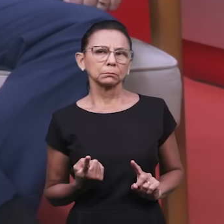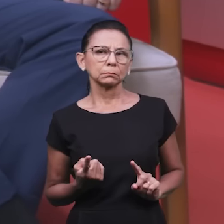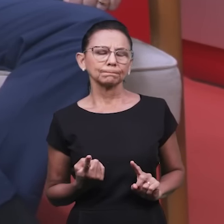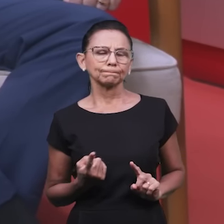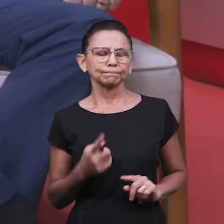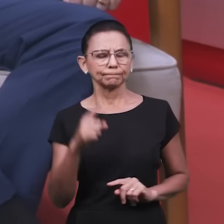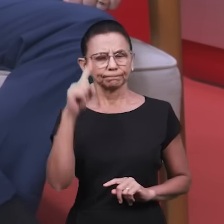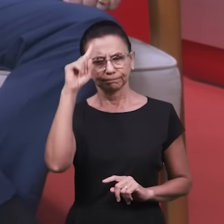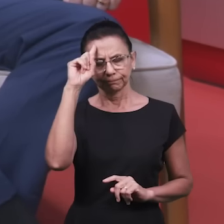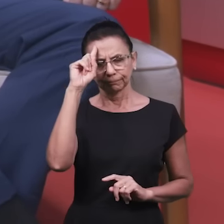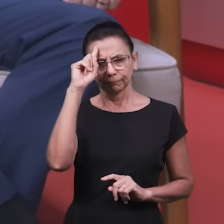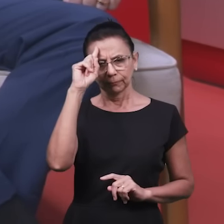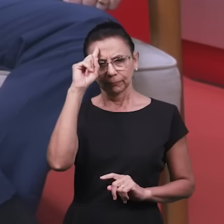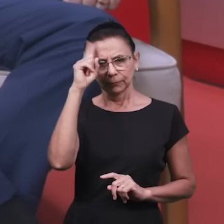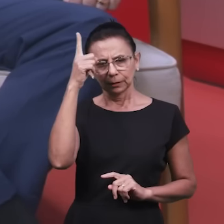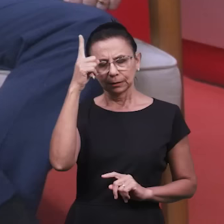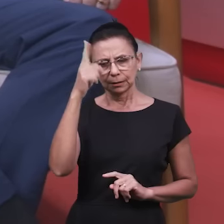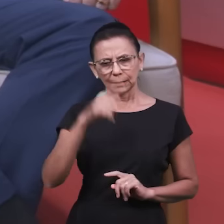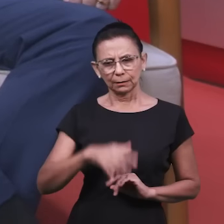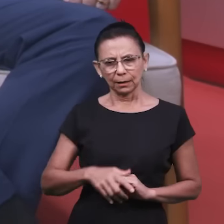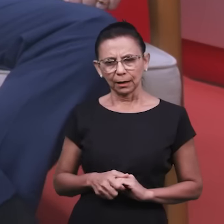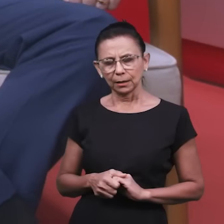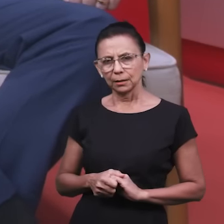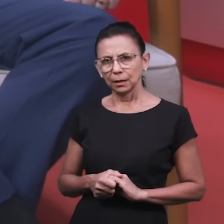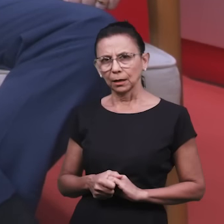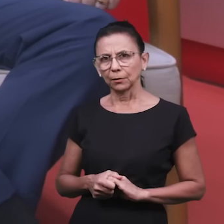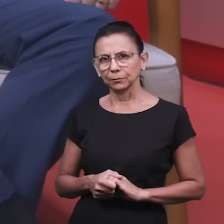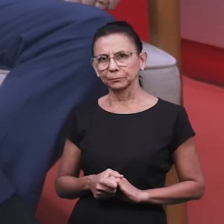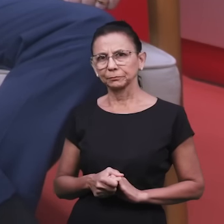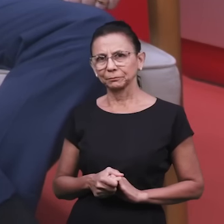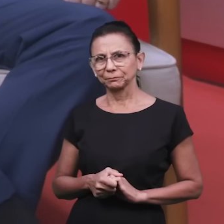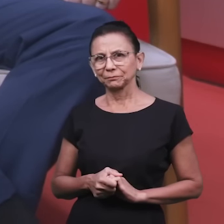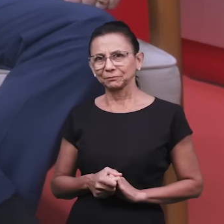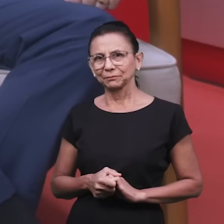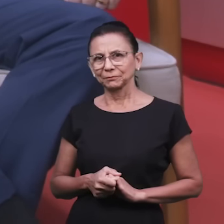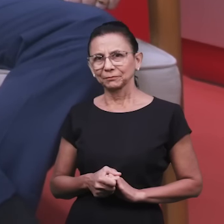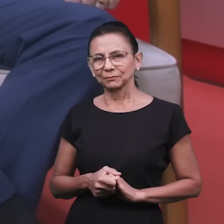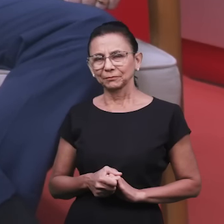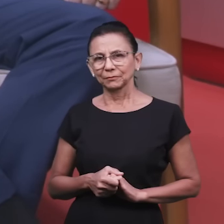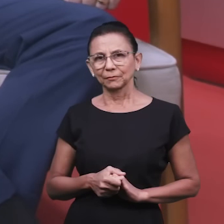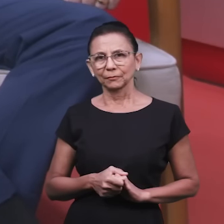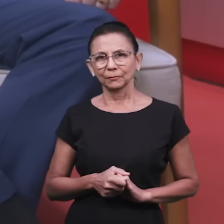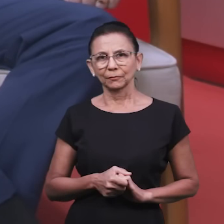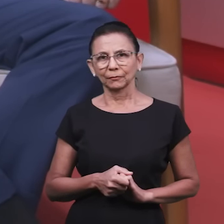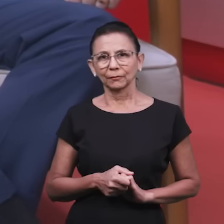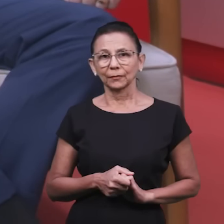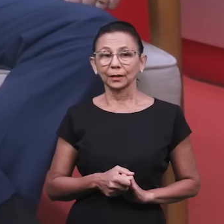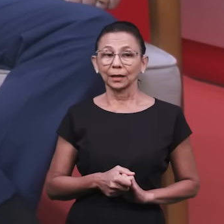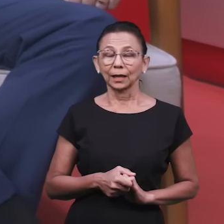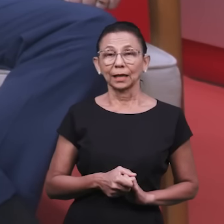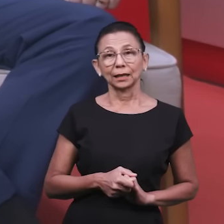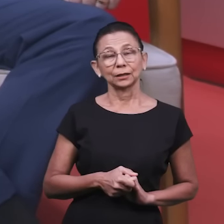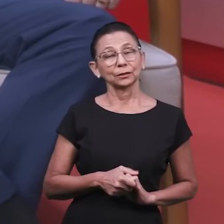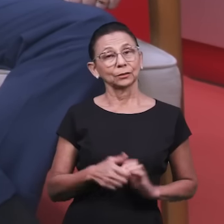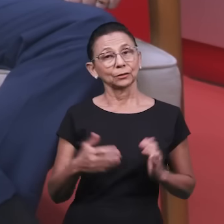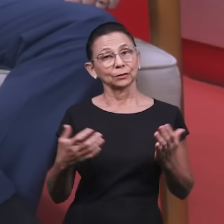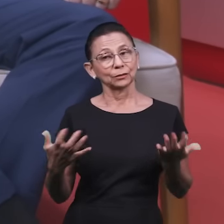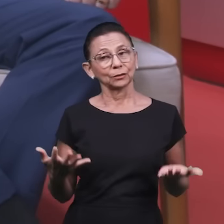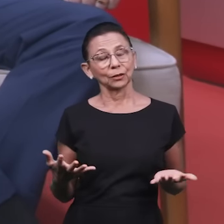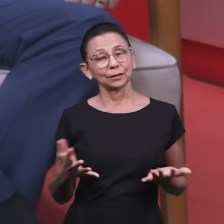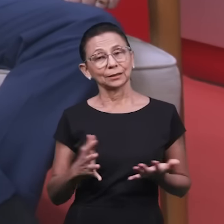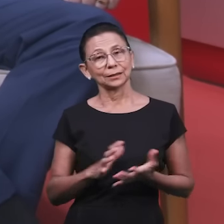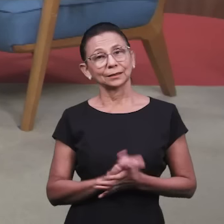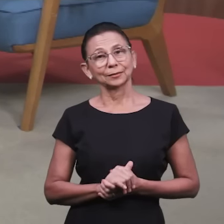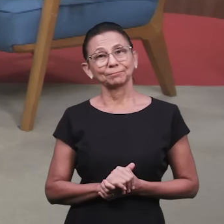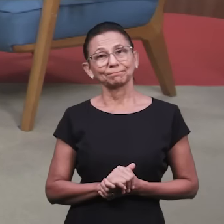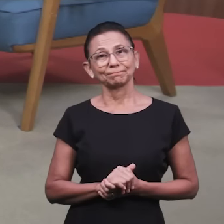ideia de um Deus que, na sua palavra, pede obediência, compromisso e santidade.